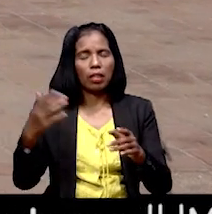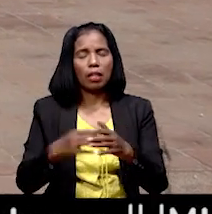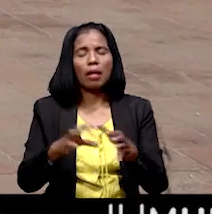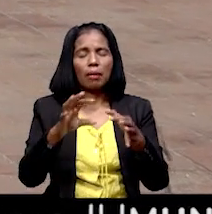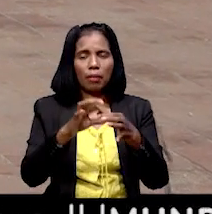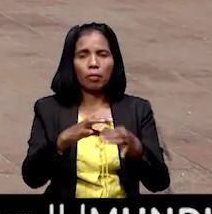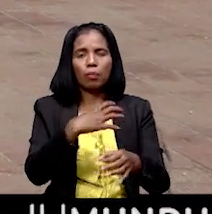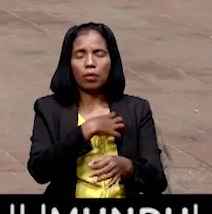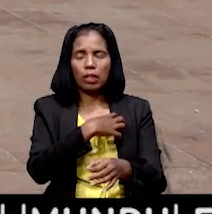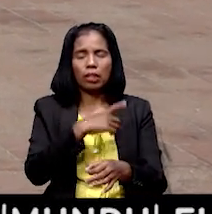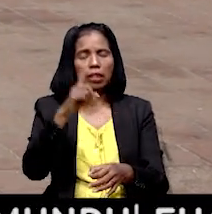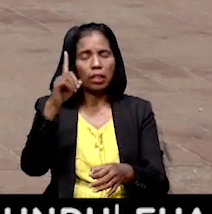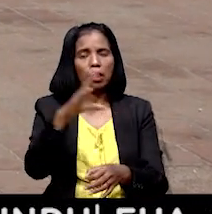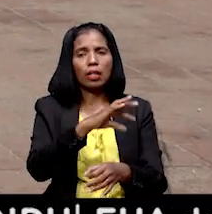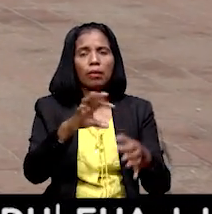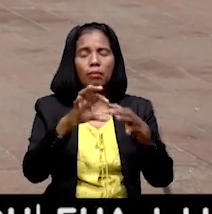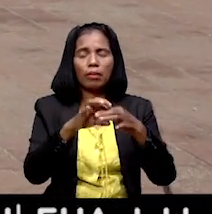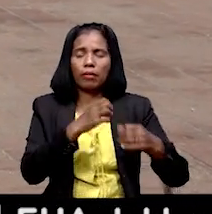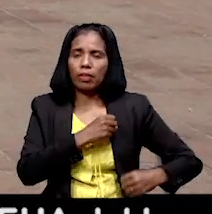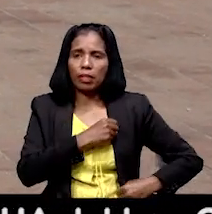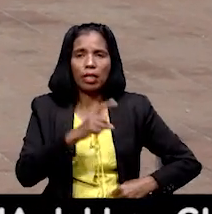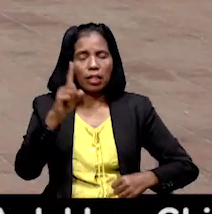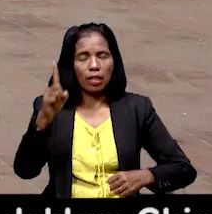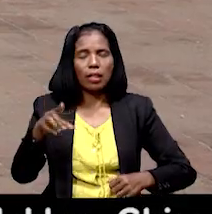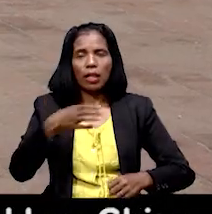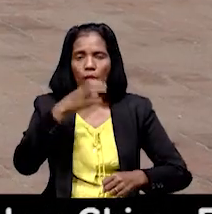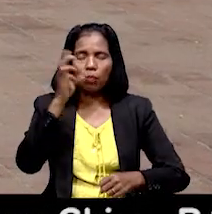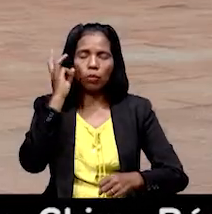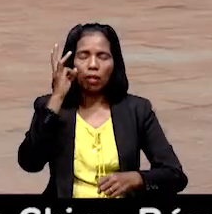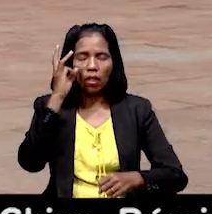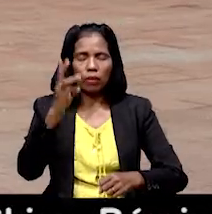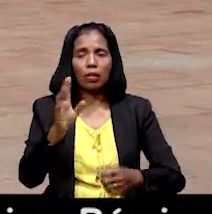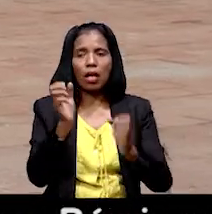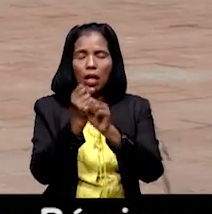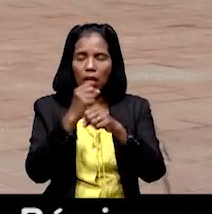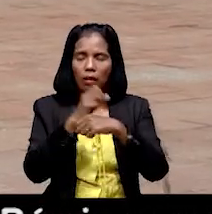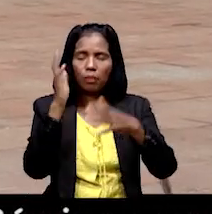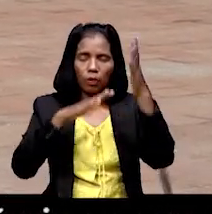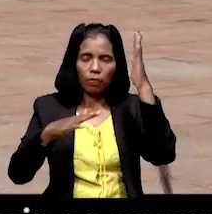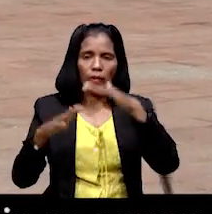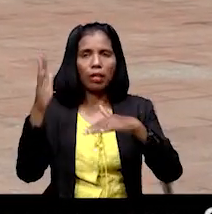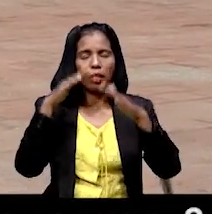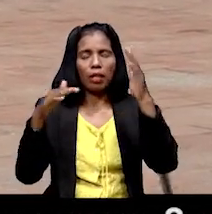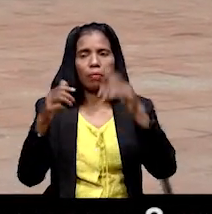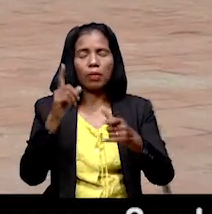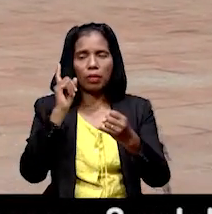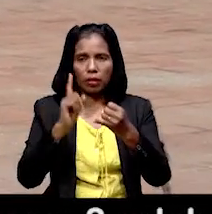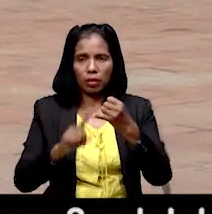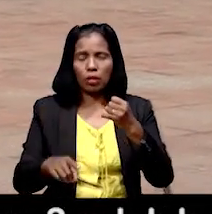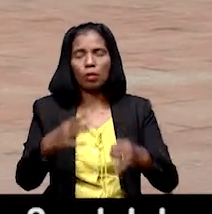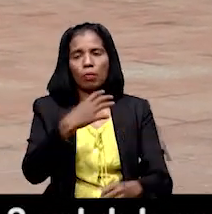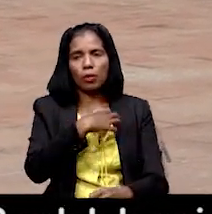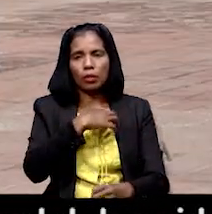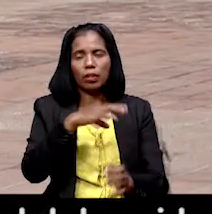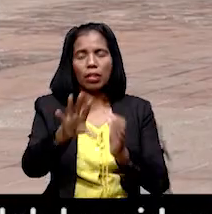PNTL Ida, no membro FFDTL, Remulano, o de provoca malo e Kusmai, equipe sessão Departamento de Justiça PNTL,